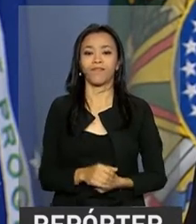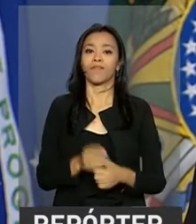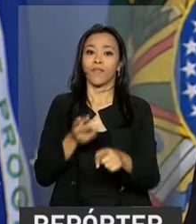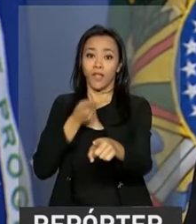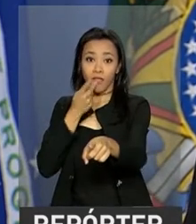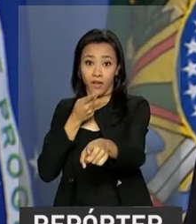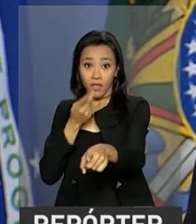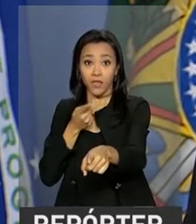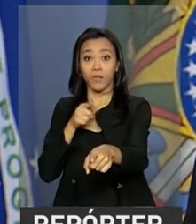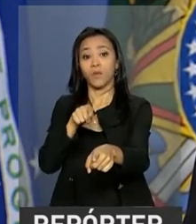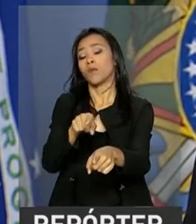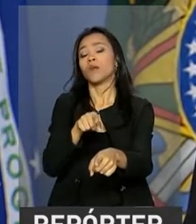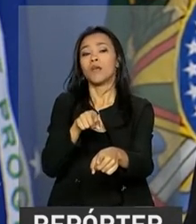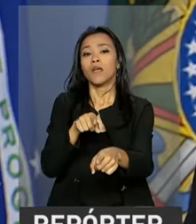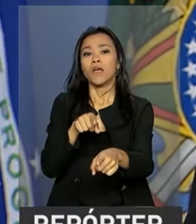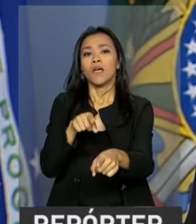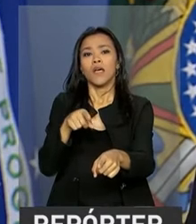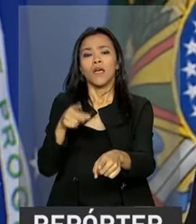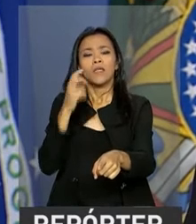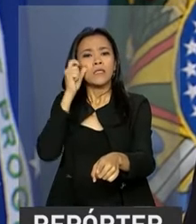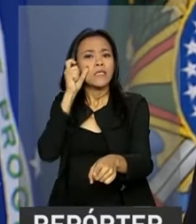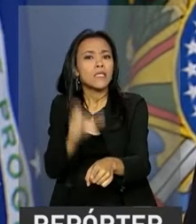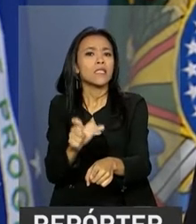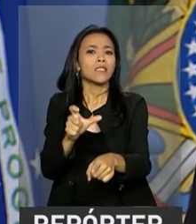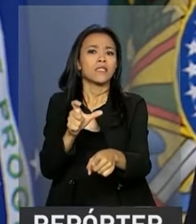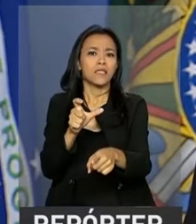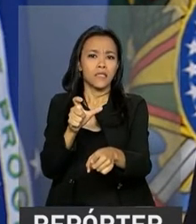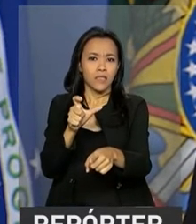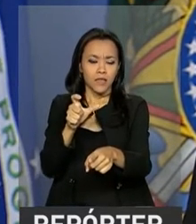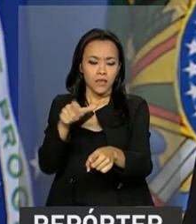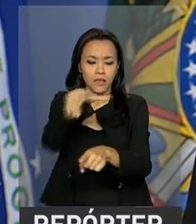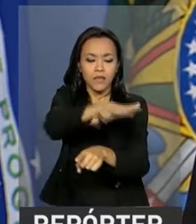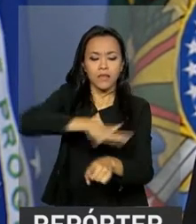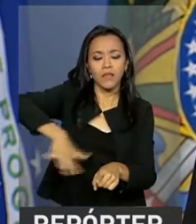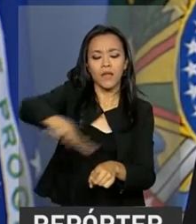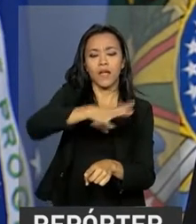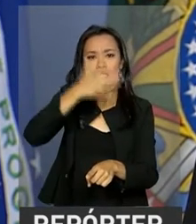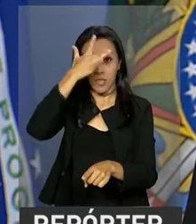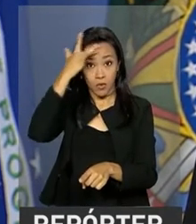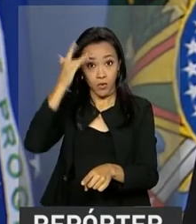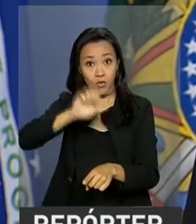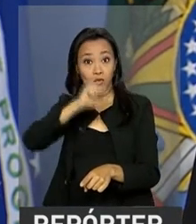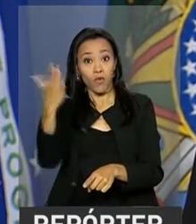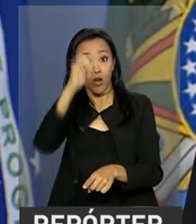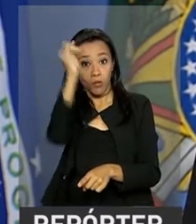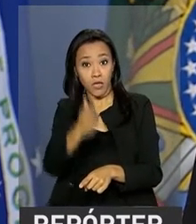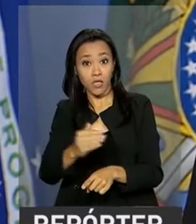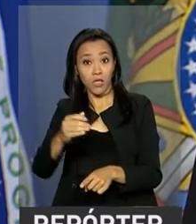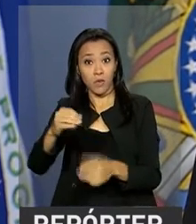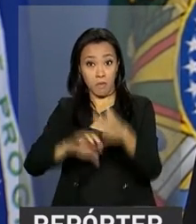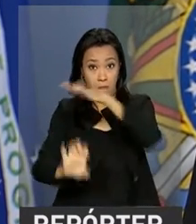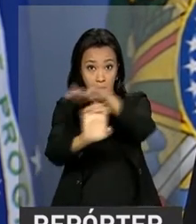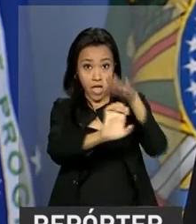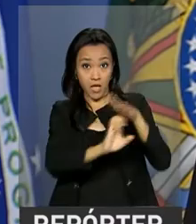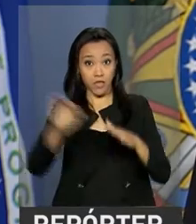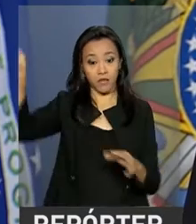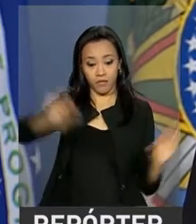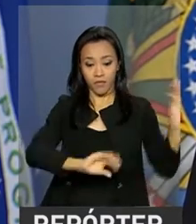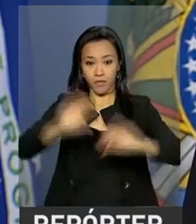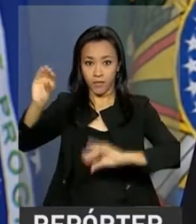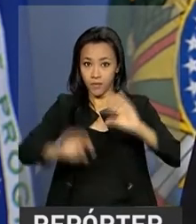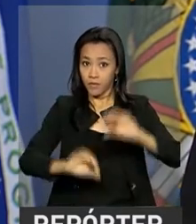eu verifico grande interesse de investimento e investidores estrangeiros no nosso país